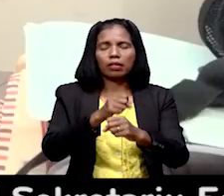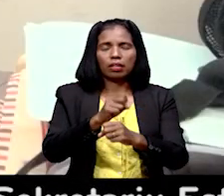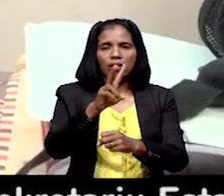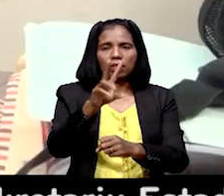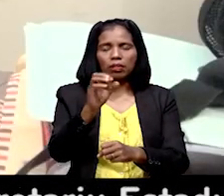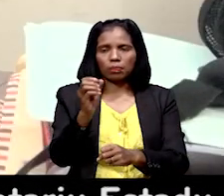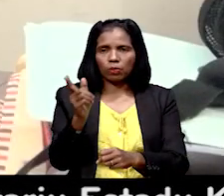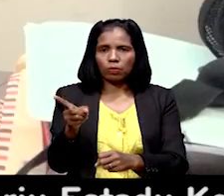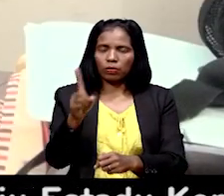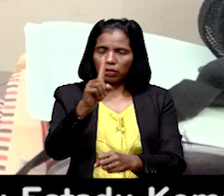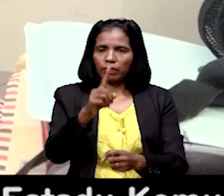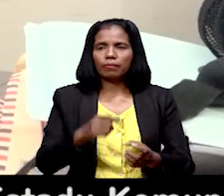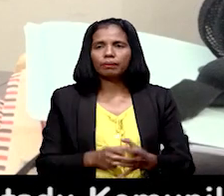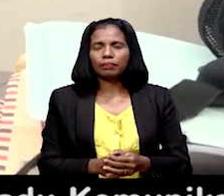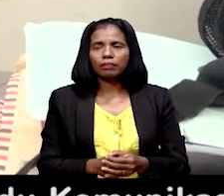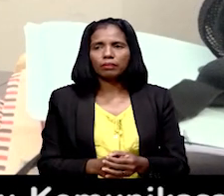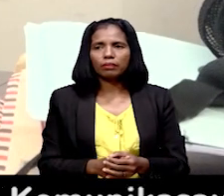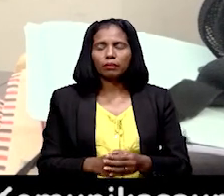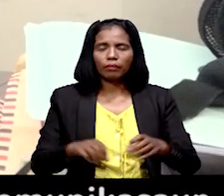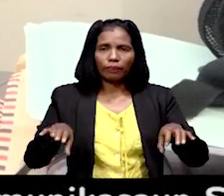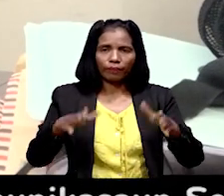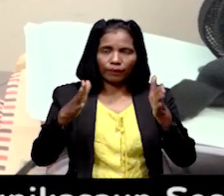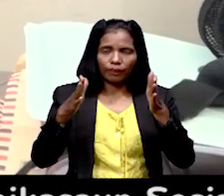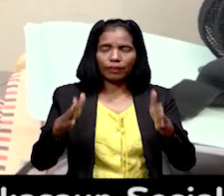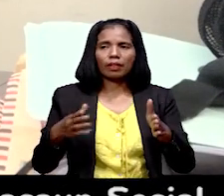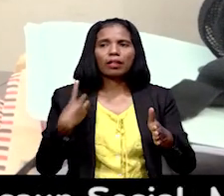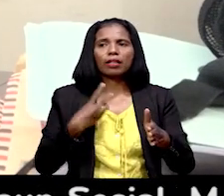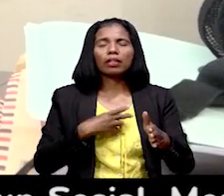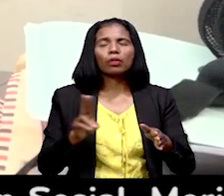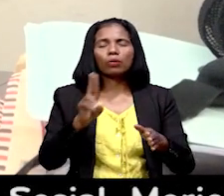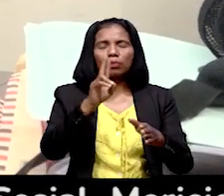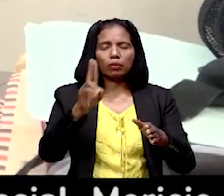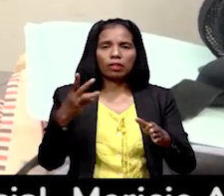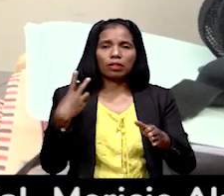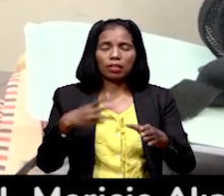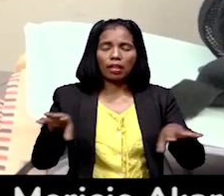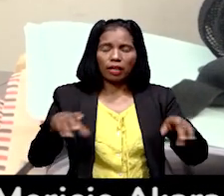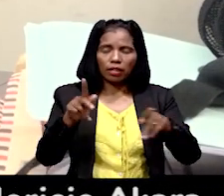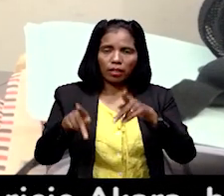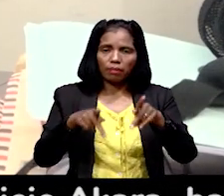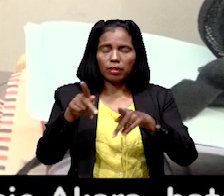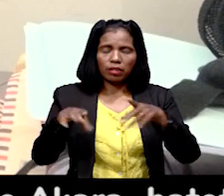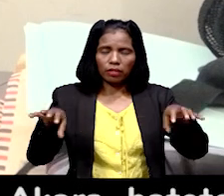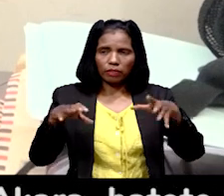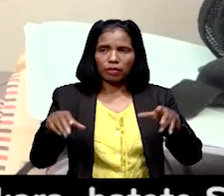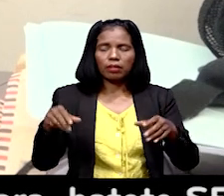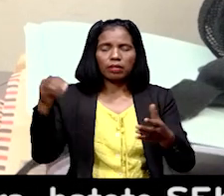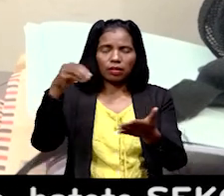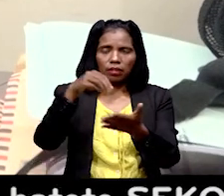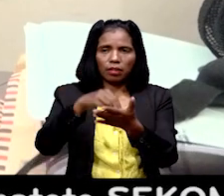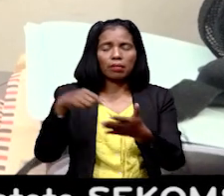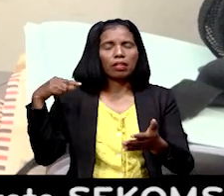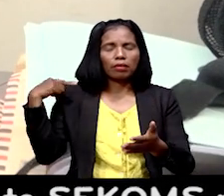2021. Recurso humano nian, ita usa ita nenia funcionário RASIC, neve tama ia gabinete de avaliação